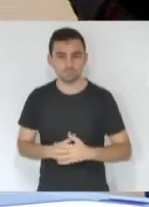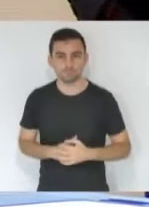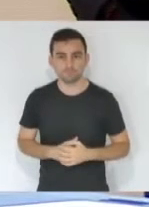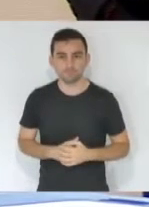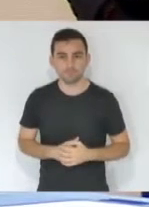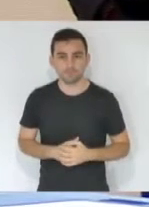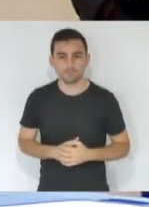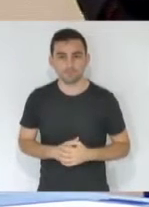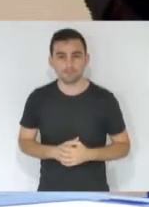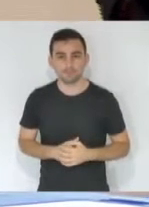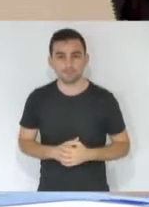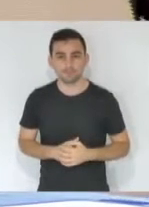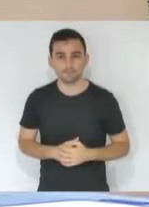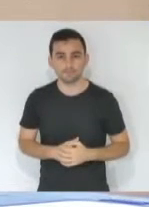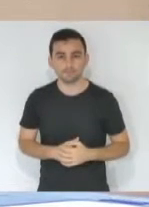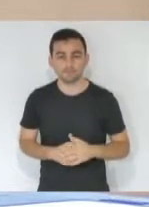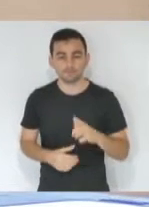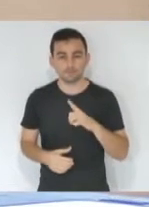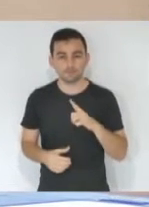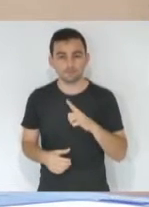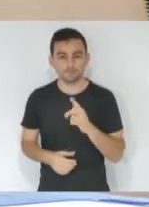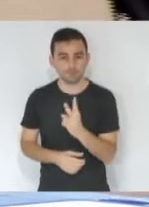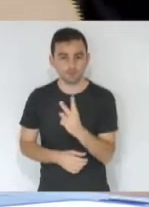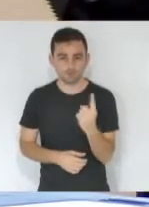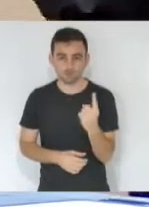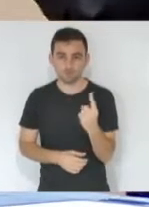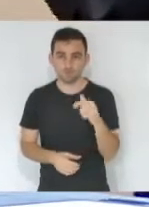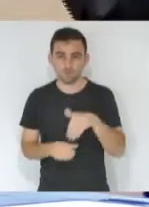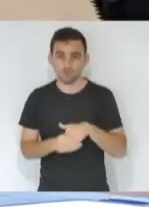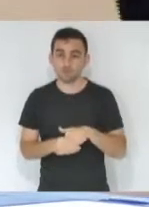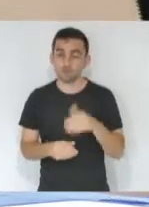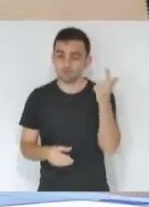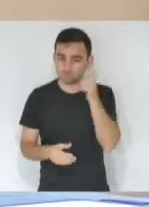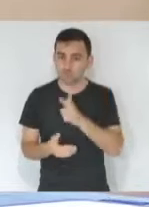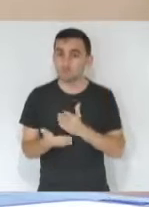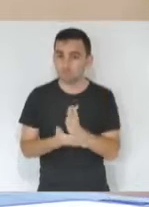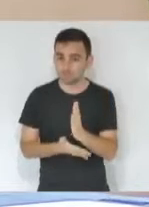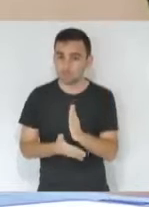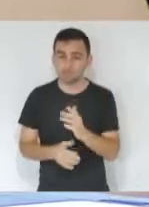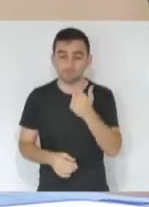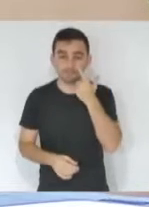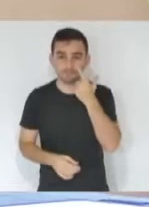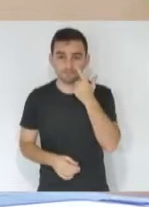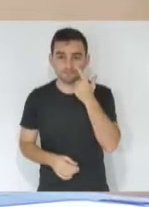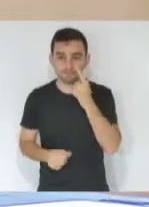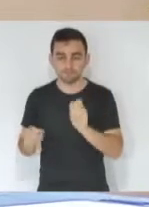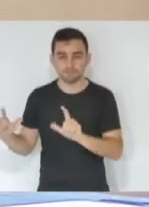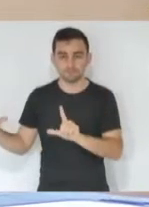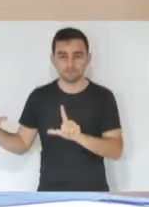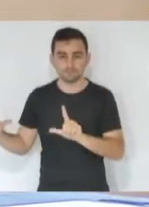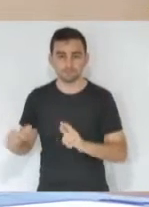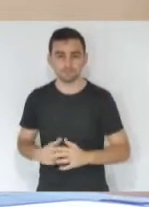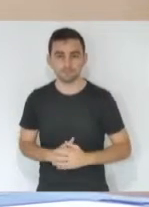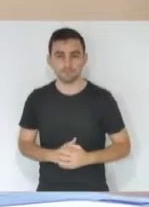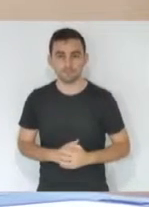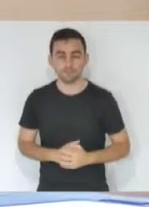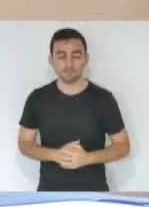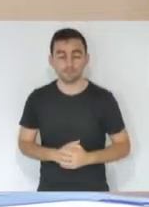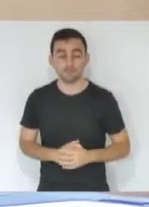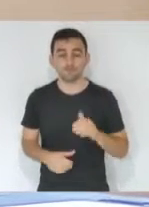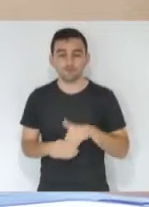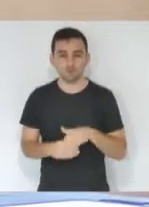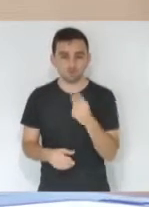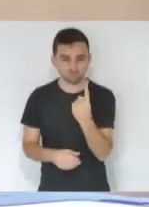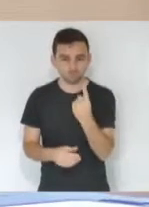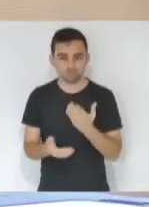necessidade de 21 votos para a aprovação da matéria em segundo turno está aberto painel botando a prova